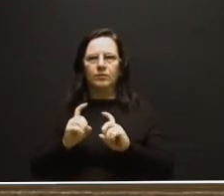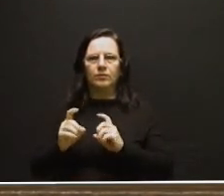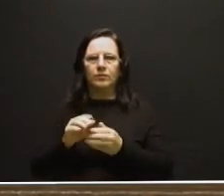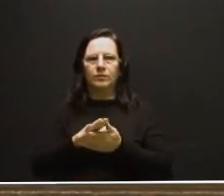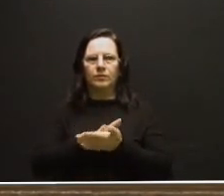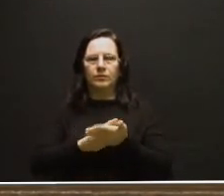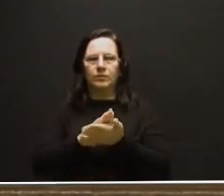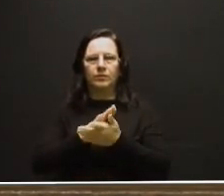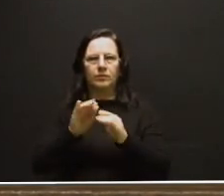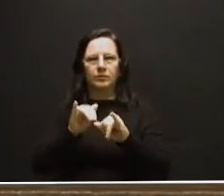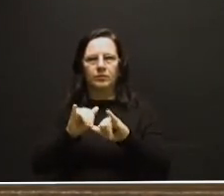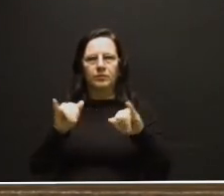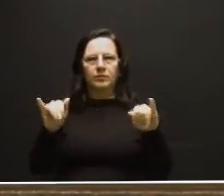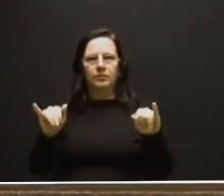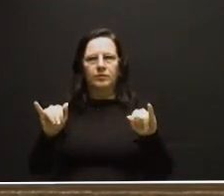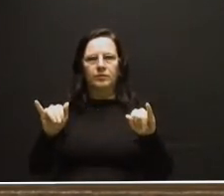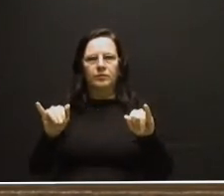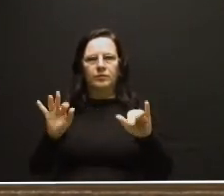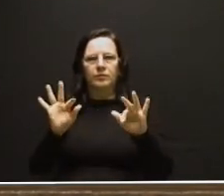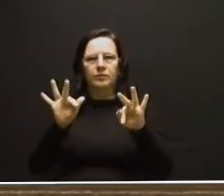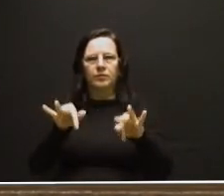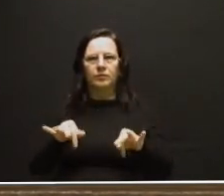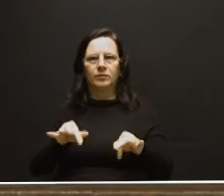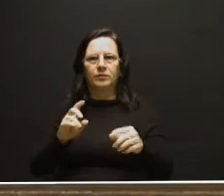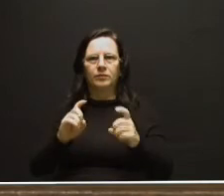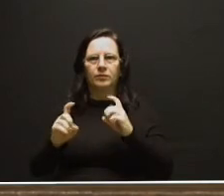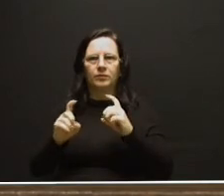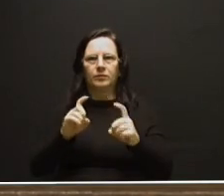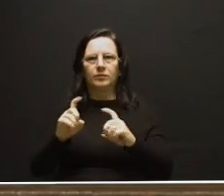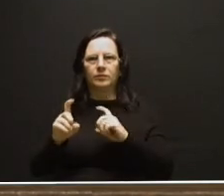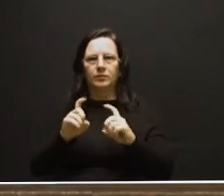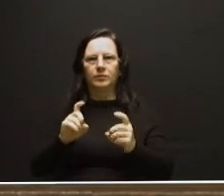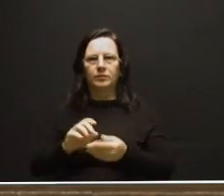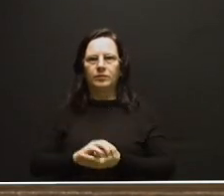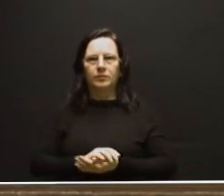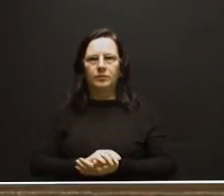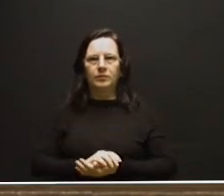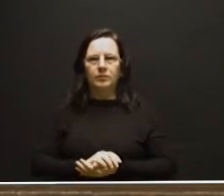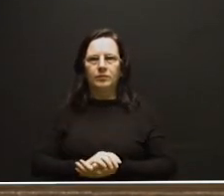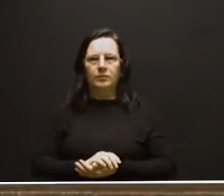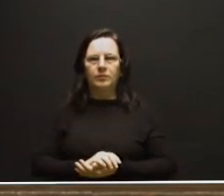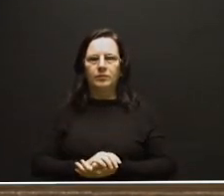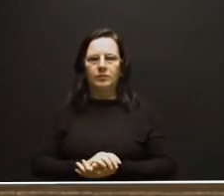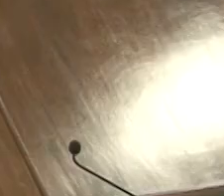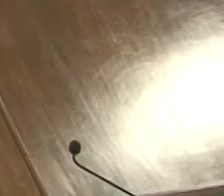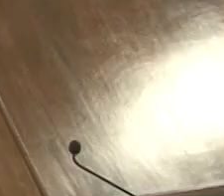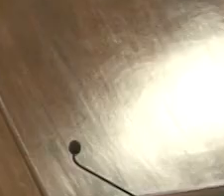do dia e nada mais havendo a tratar declara encerrada a presente sessão